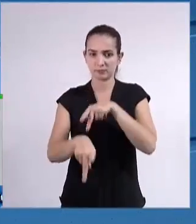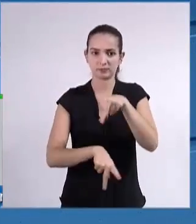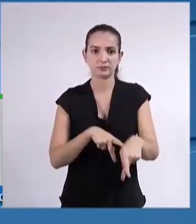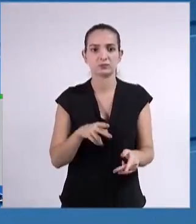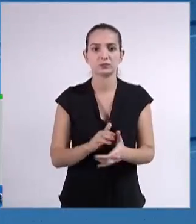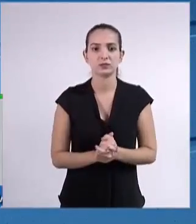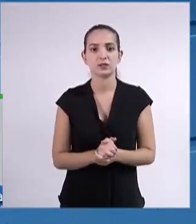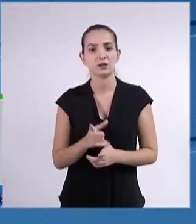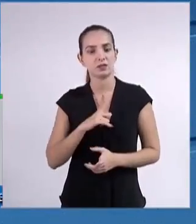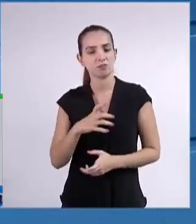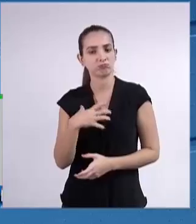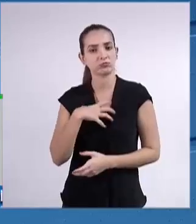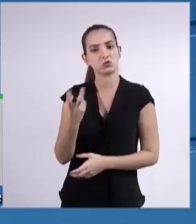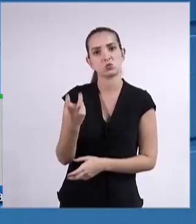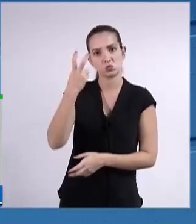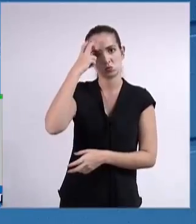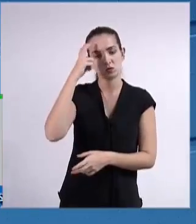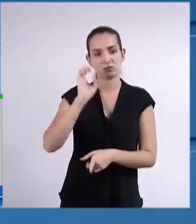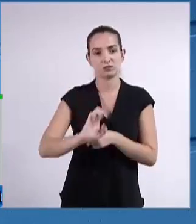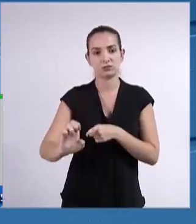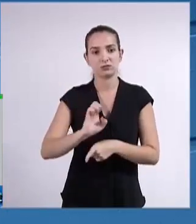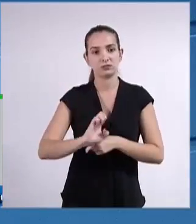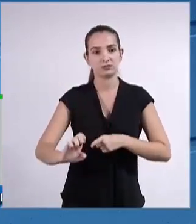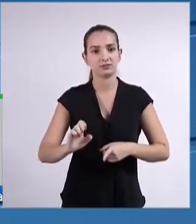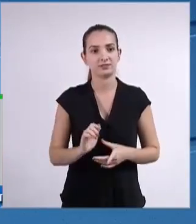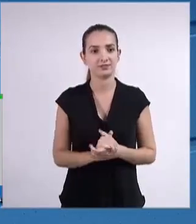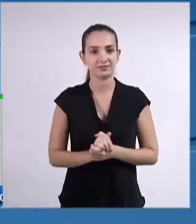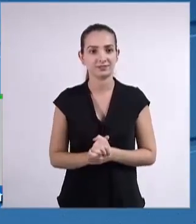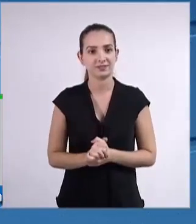a parte cultural do nosso estado.